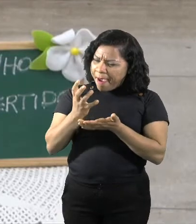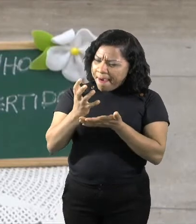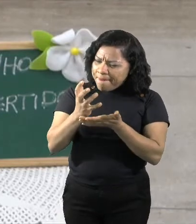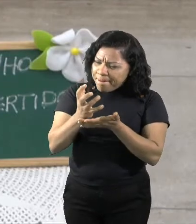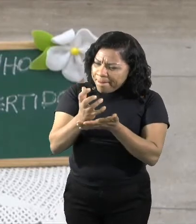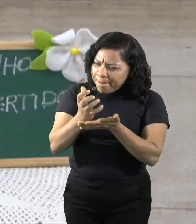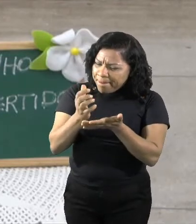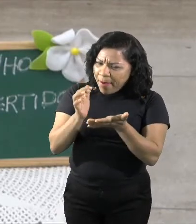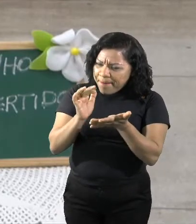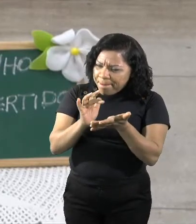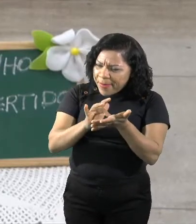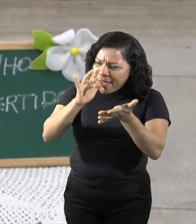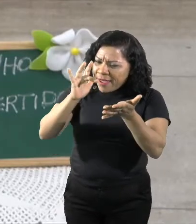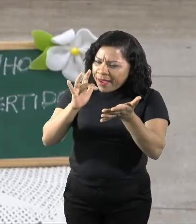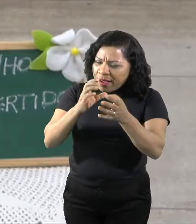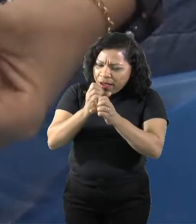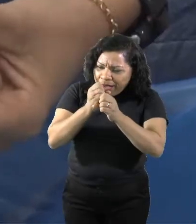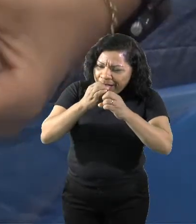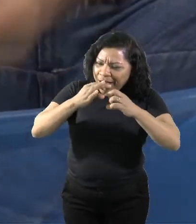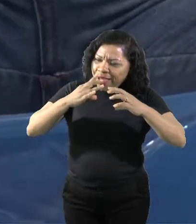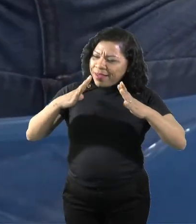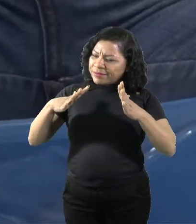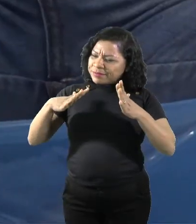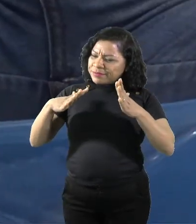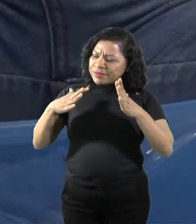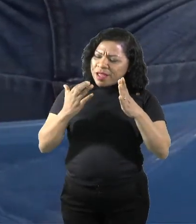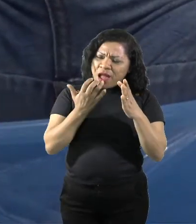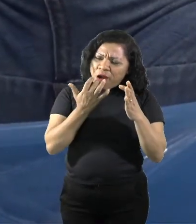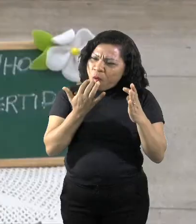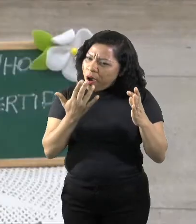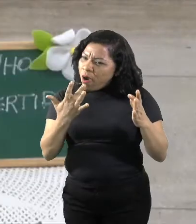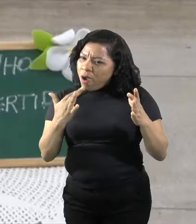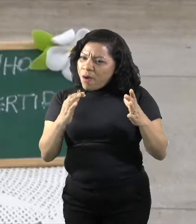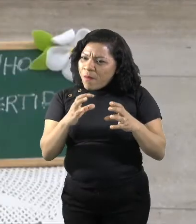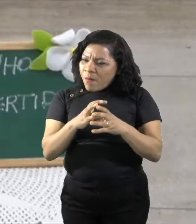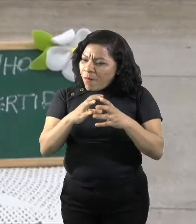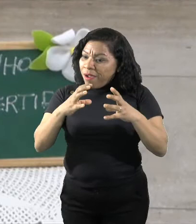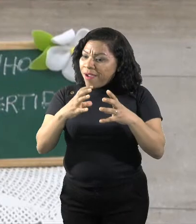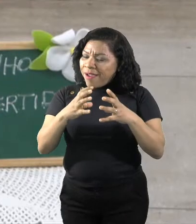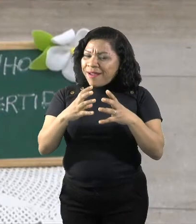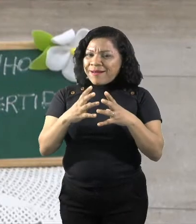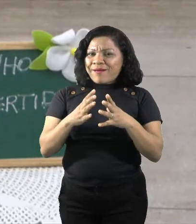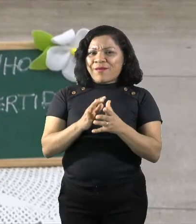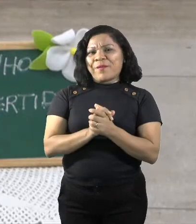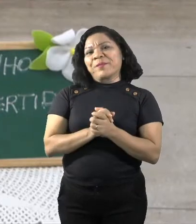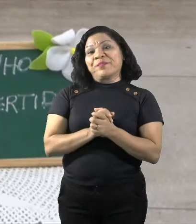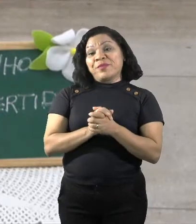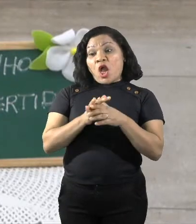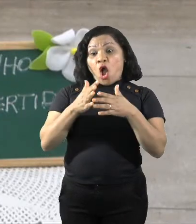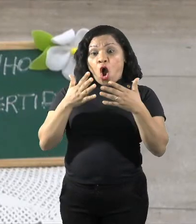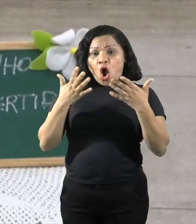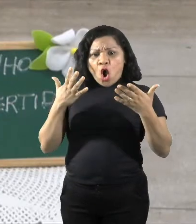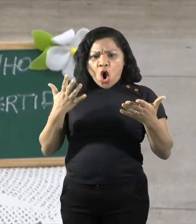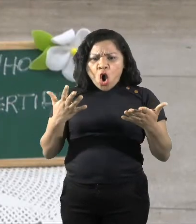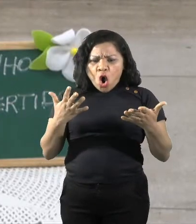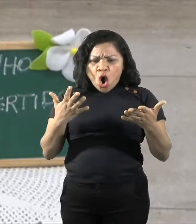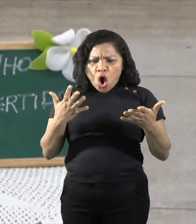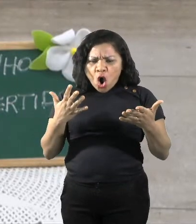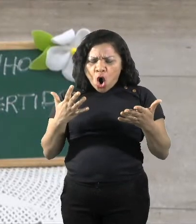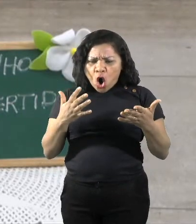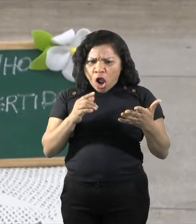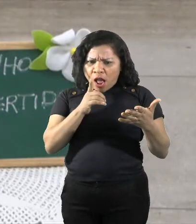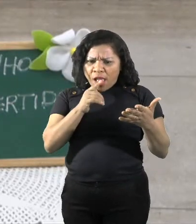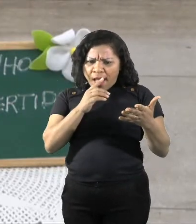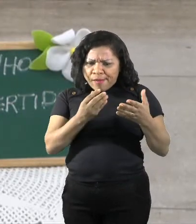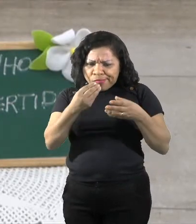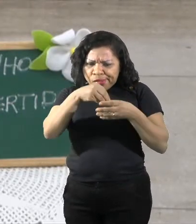Que cor é essa bexiga? Olha, a bexiga, quando cheia de água, ela fica